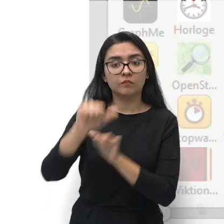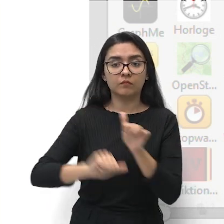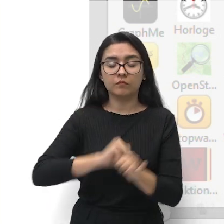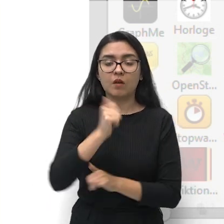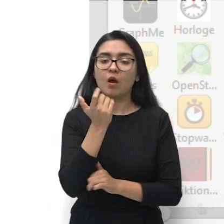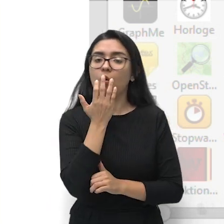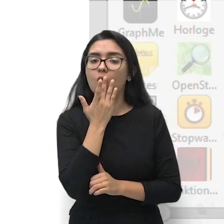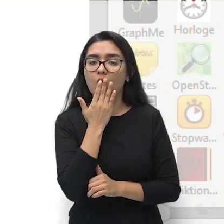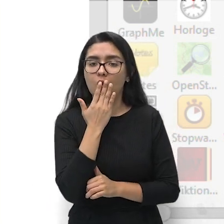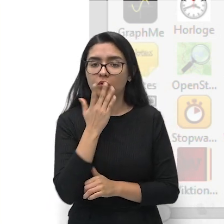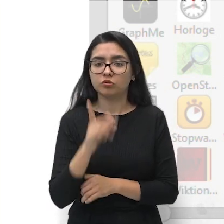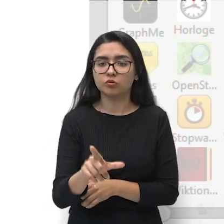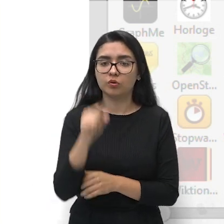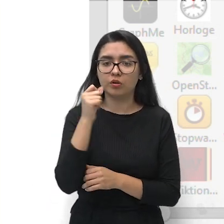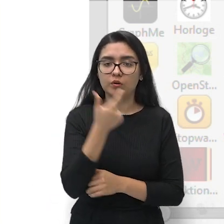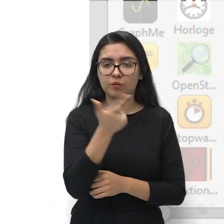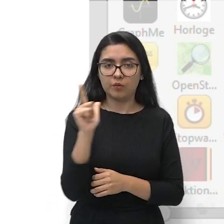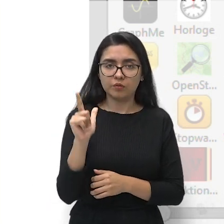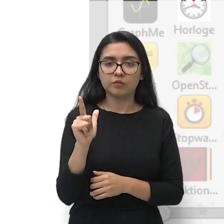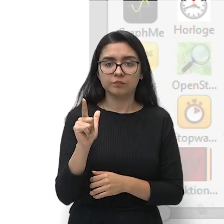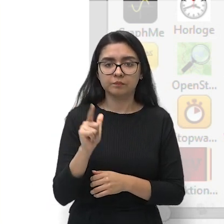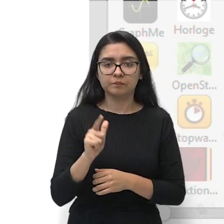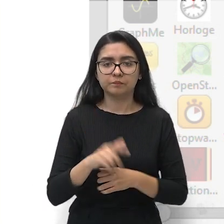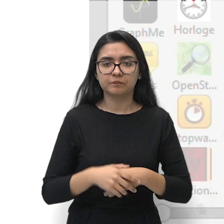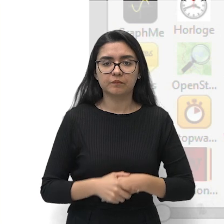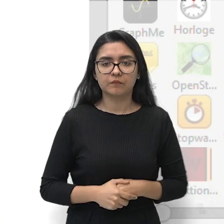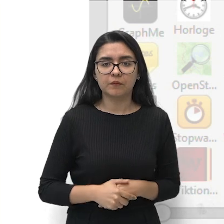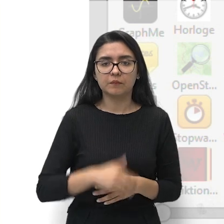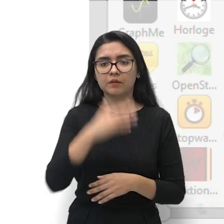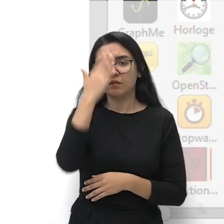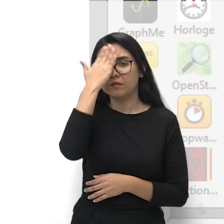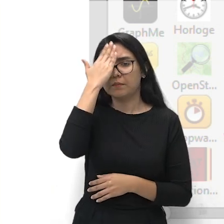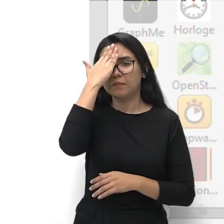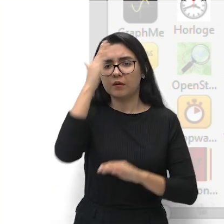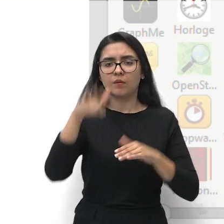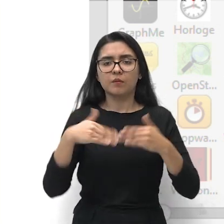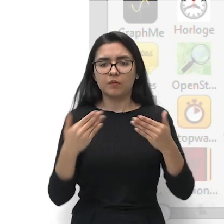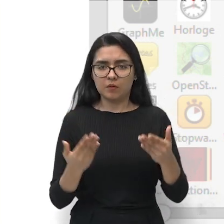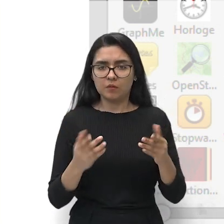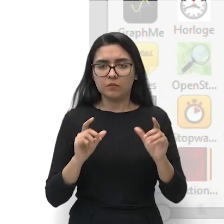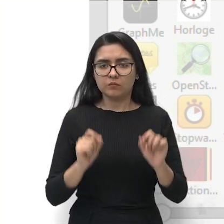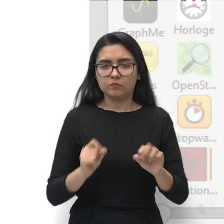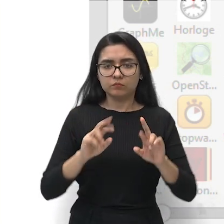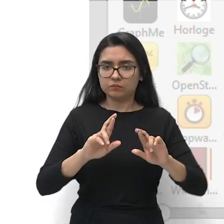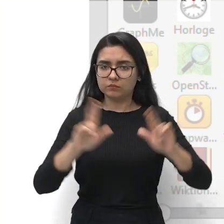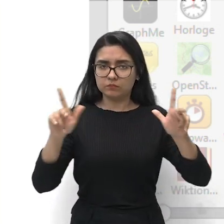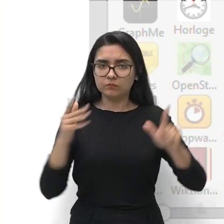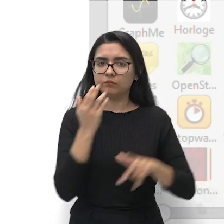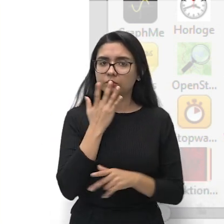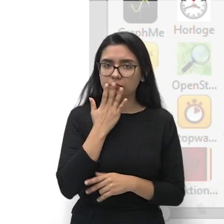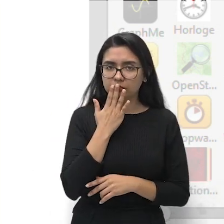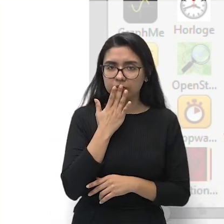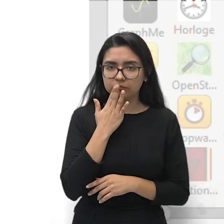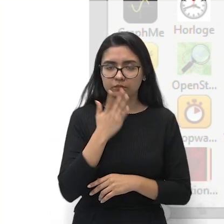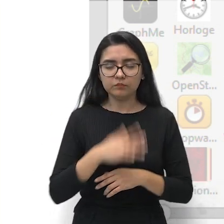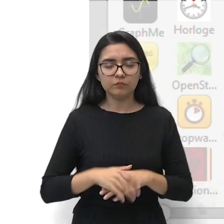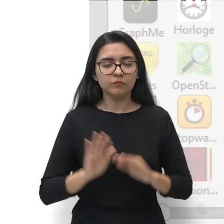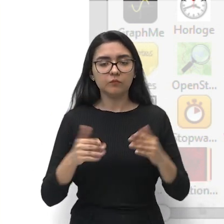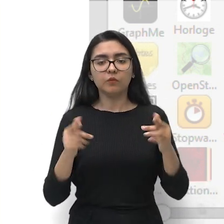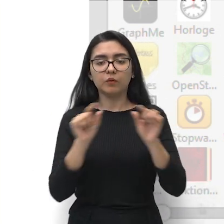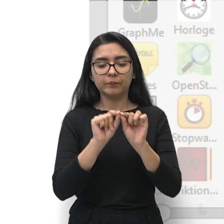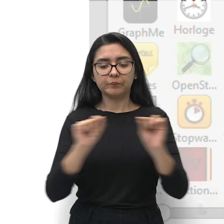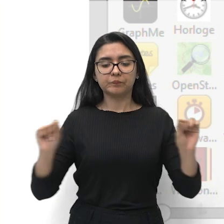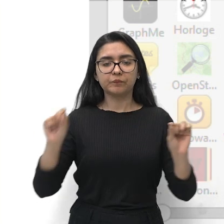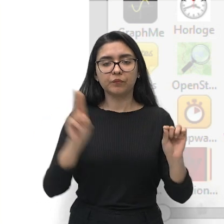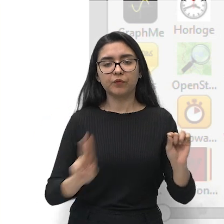do traçado para a gente conseguir distinguir aqui, certo? O que vai ser a reta, o que nós vamos utilizar